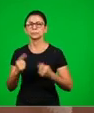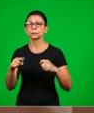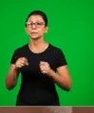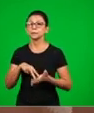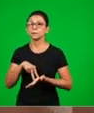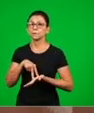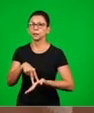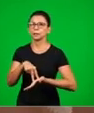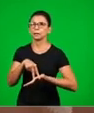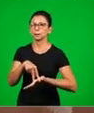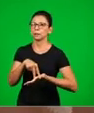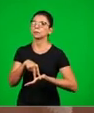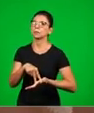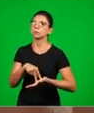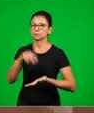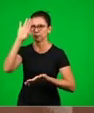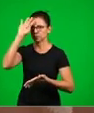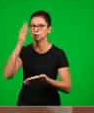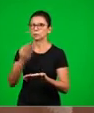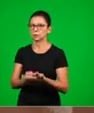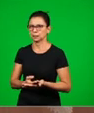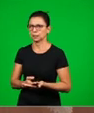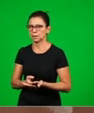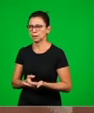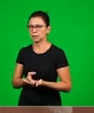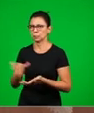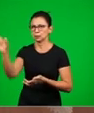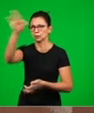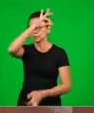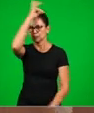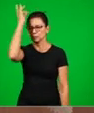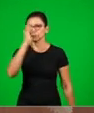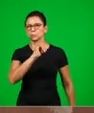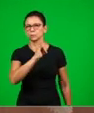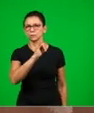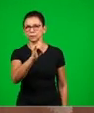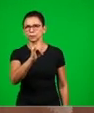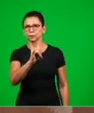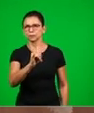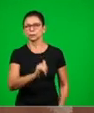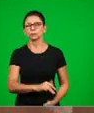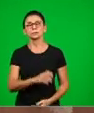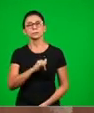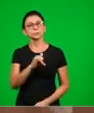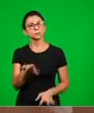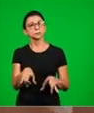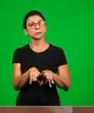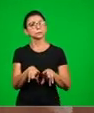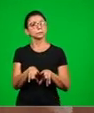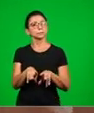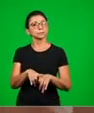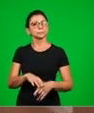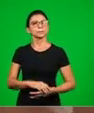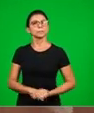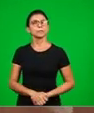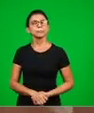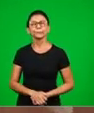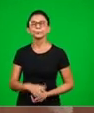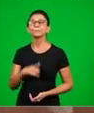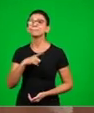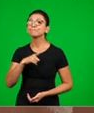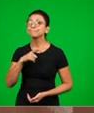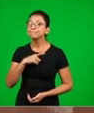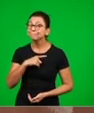está colocando na sua vida. Meus irmãos, que coisa maravilhosa. E eu vou dizer o seguinte, o que tem de